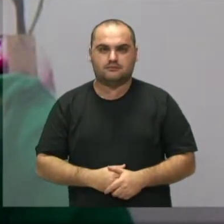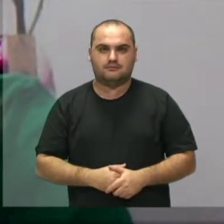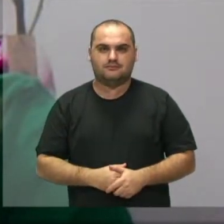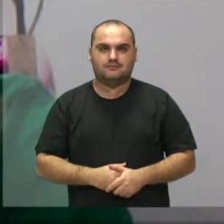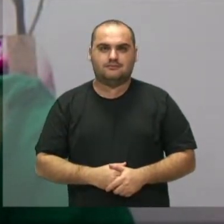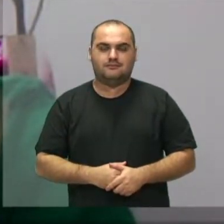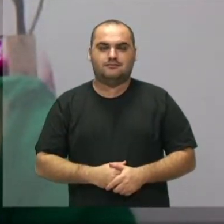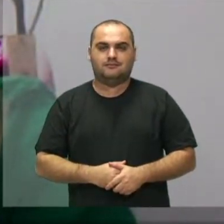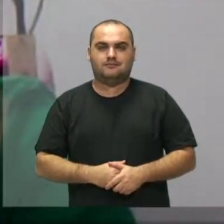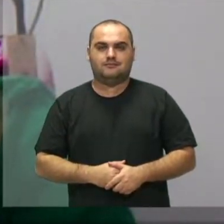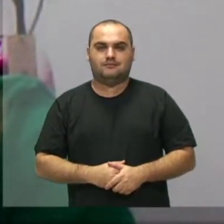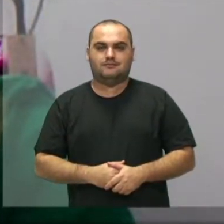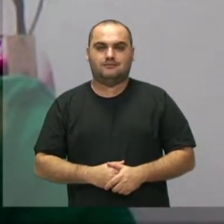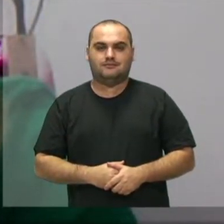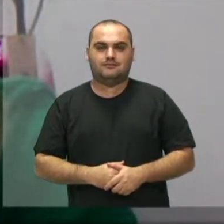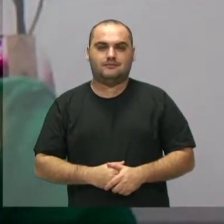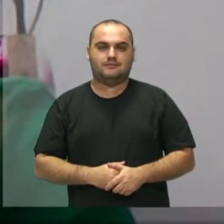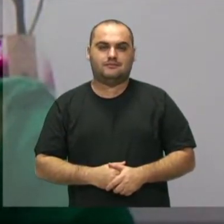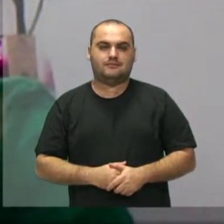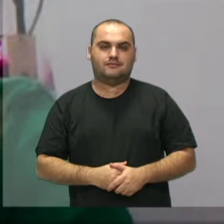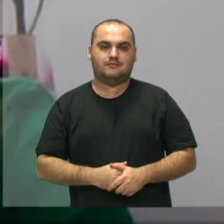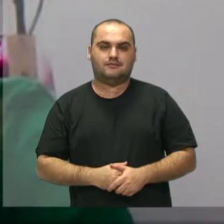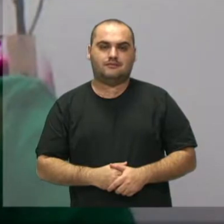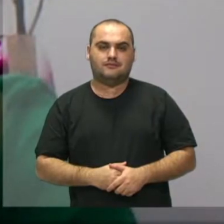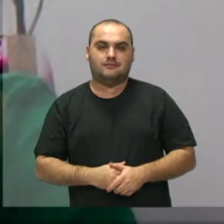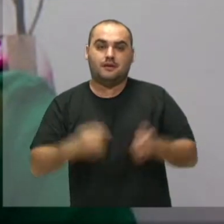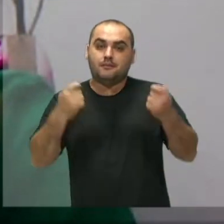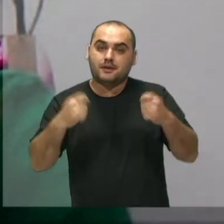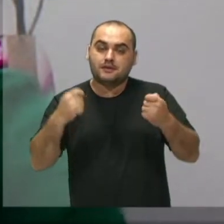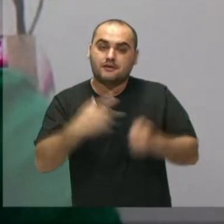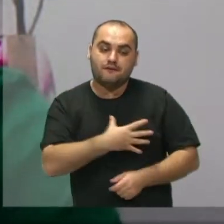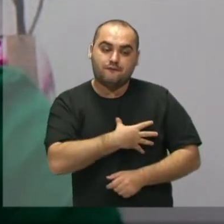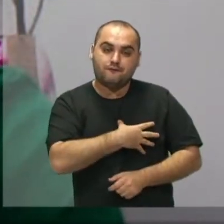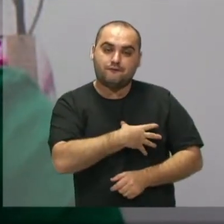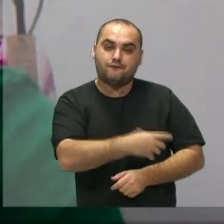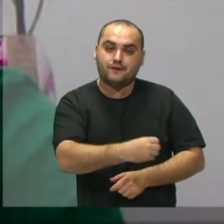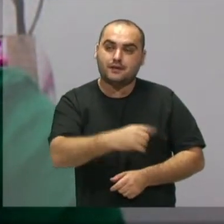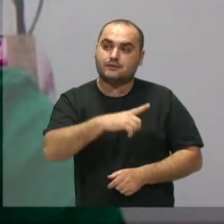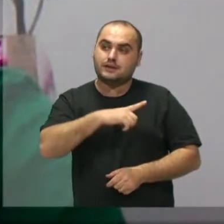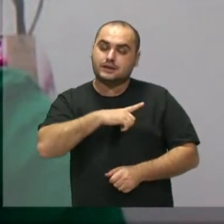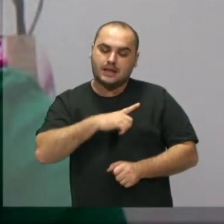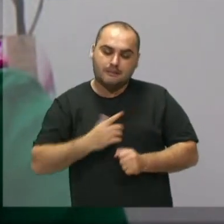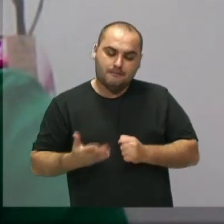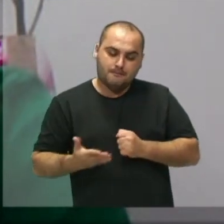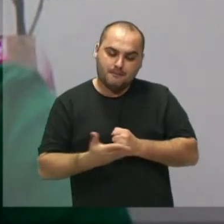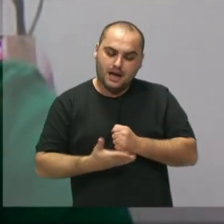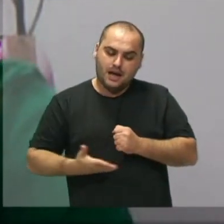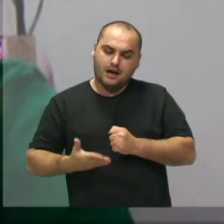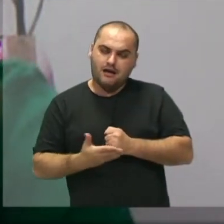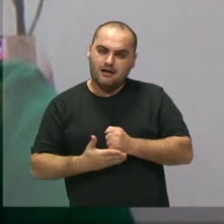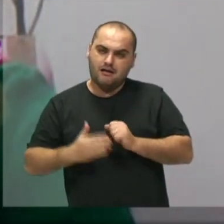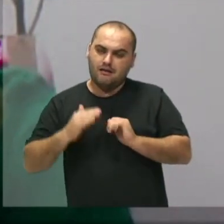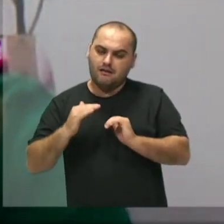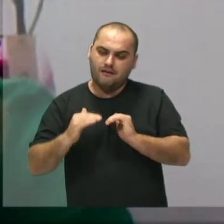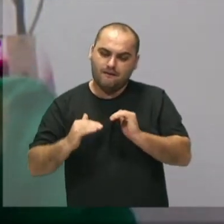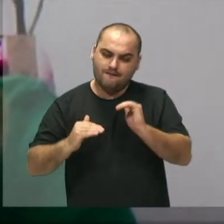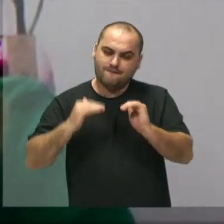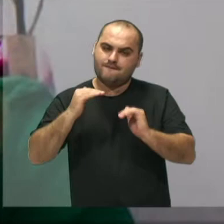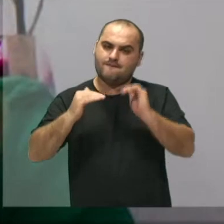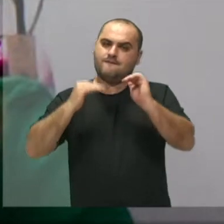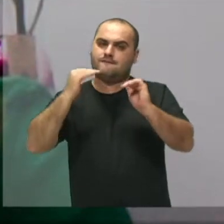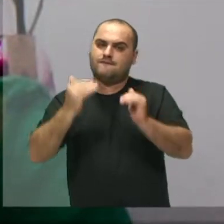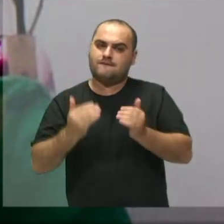A gente precisa que o filho da gente tenha o mínimo de evolução, mínimo de tratamento,